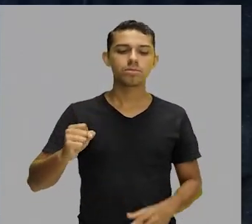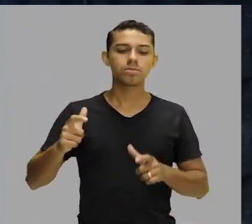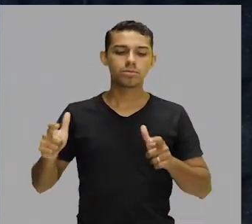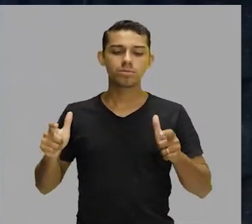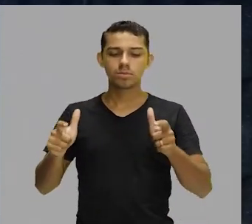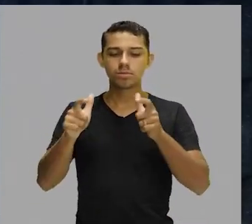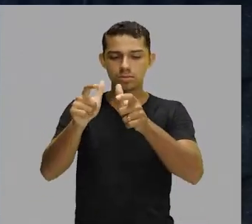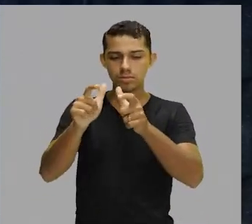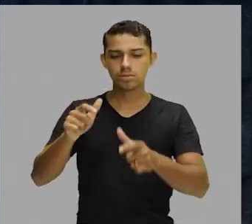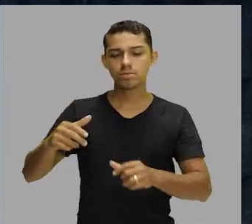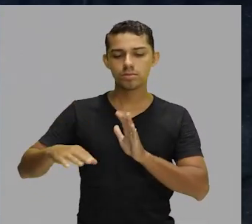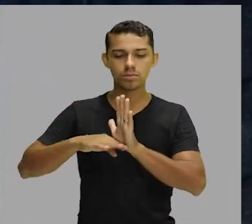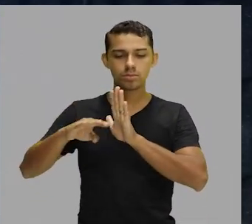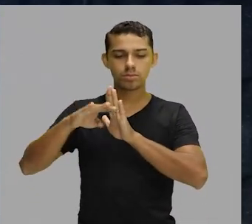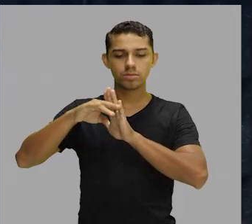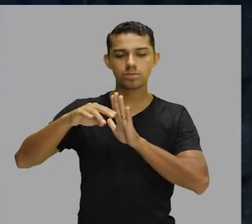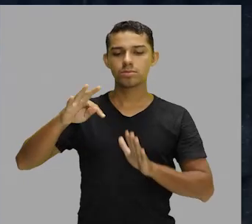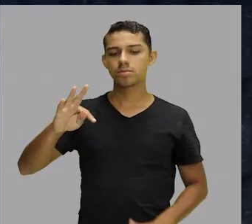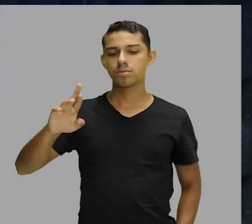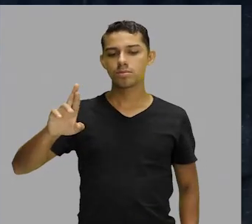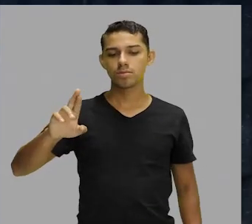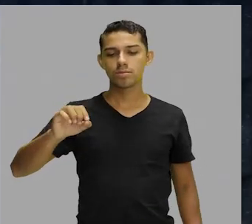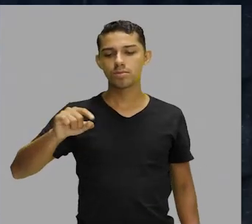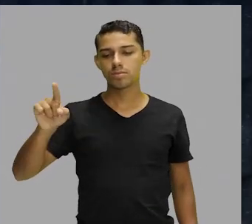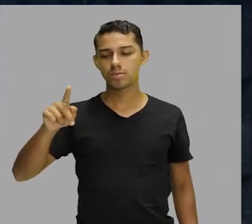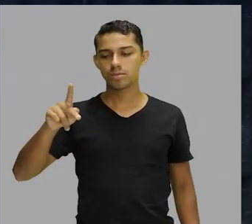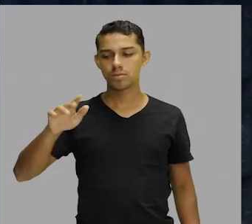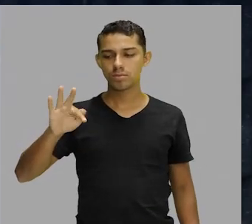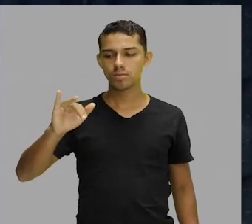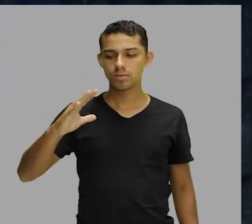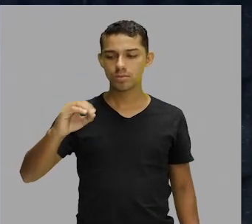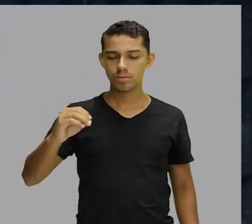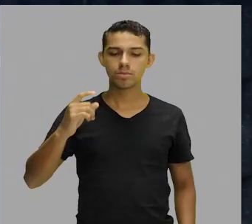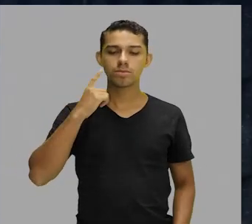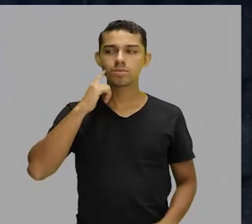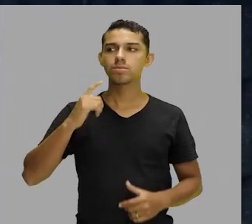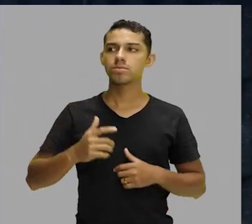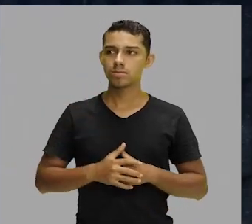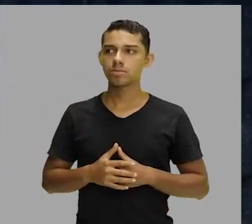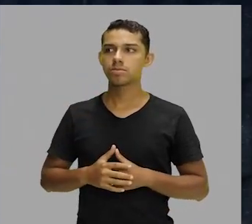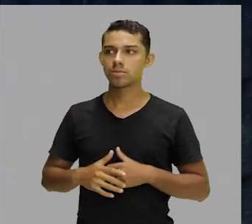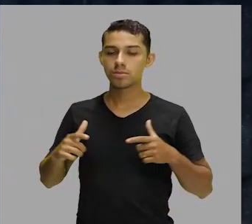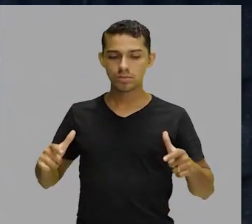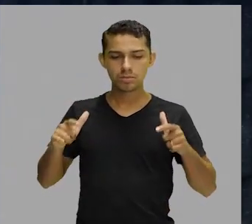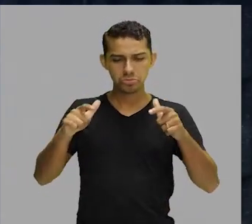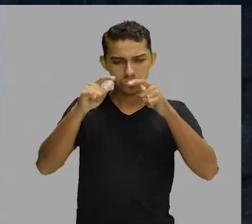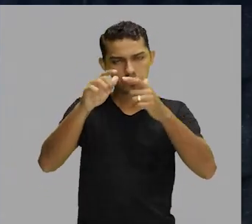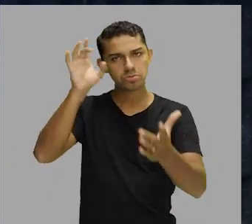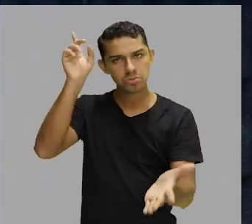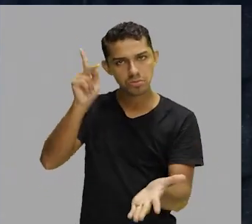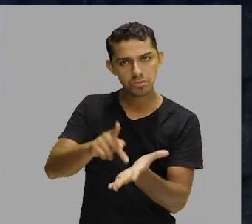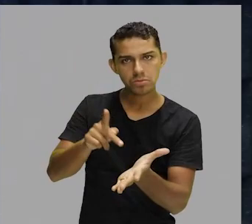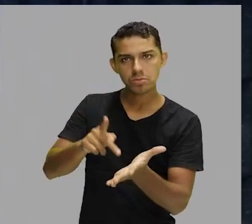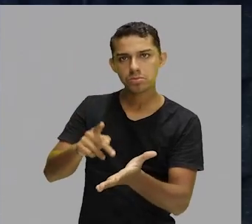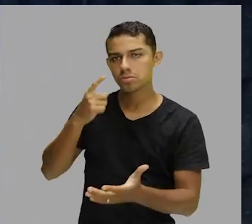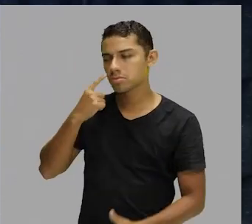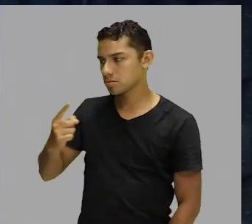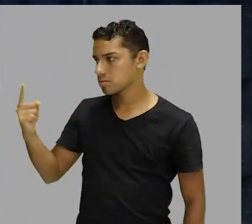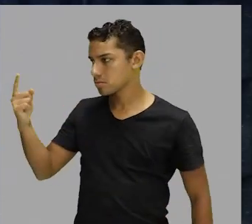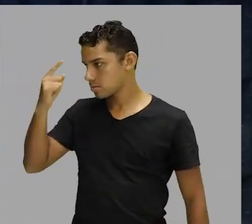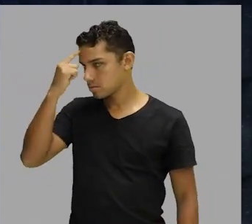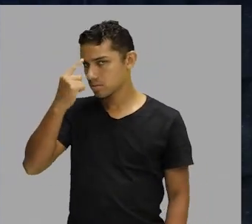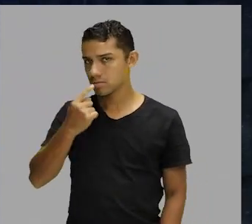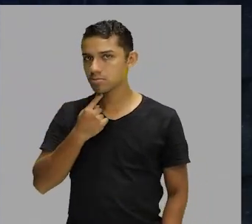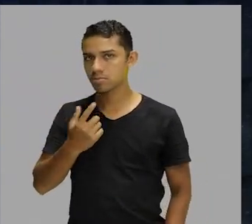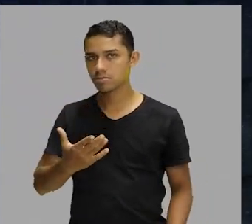de biomassa, ela mostra a quantidade de biomassa em cada nível trófico, conforme nós estamos vendo aqui no